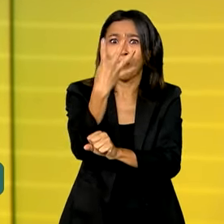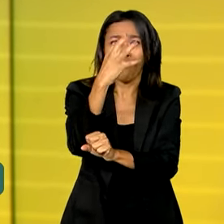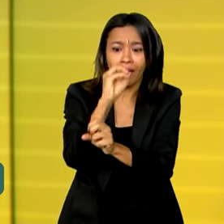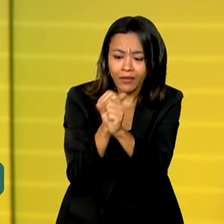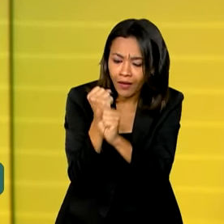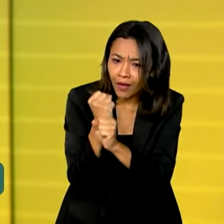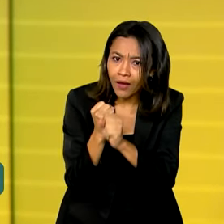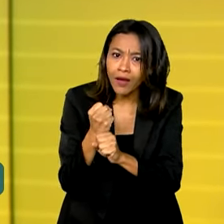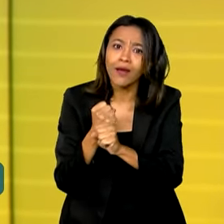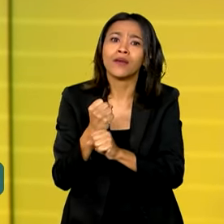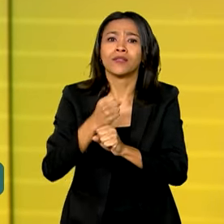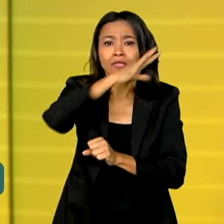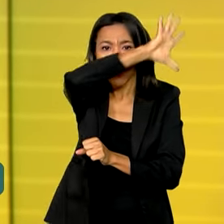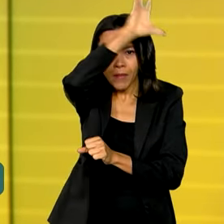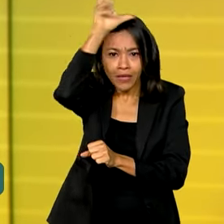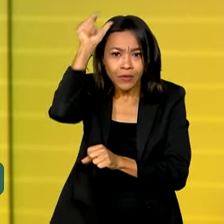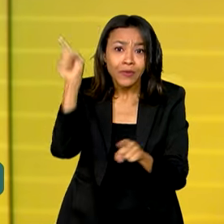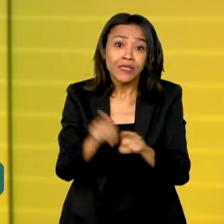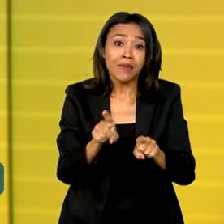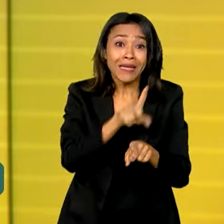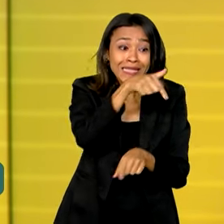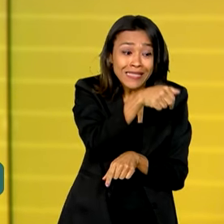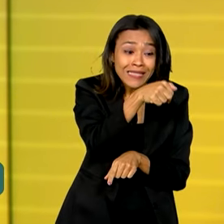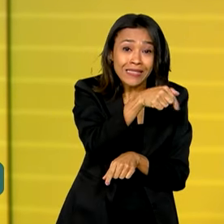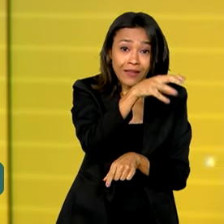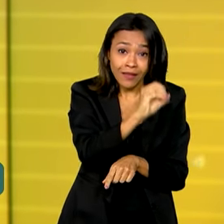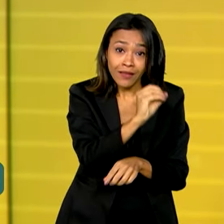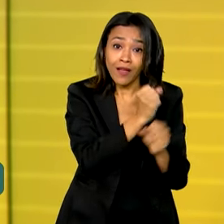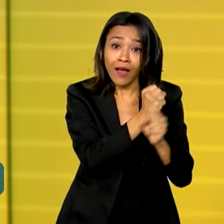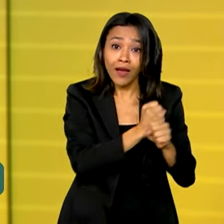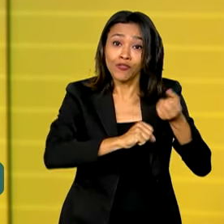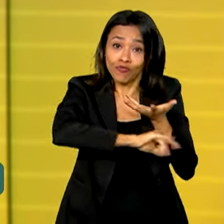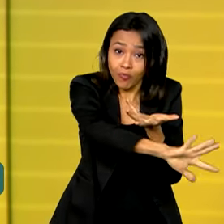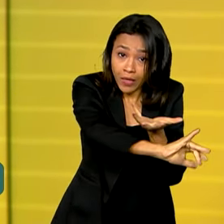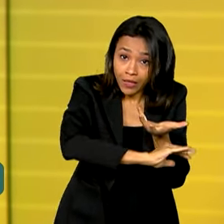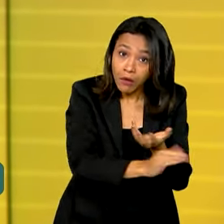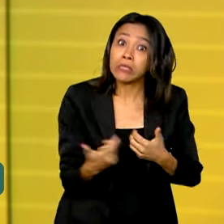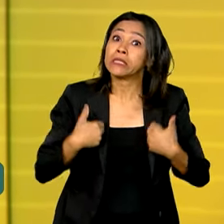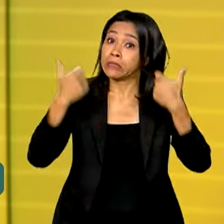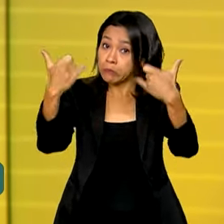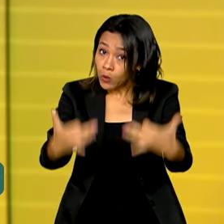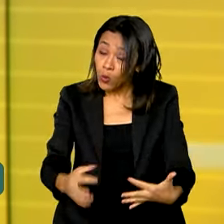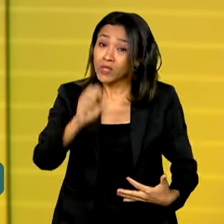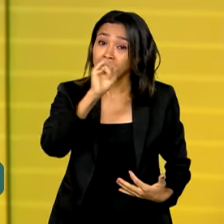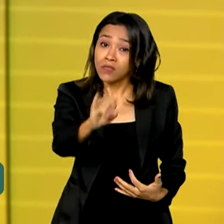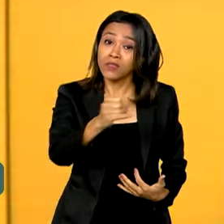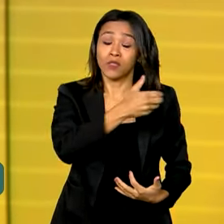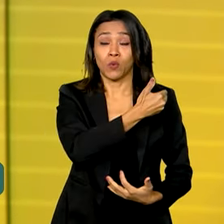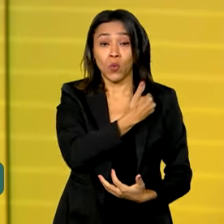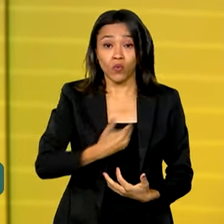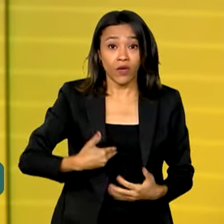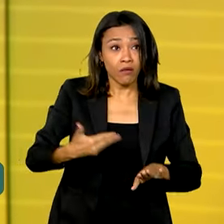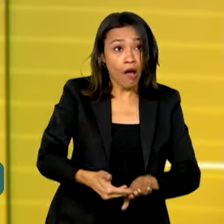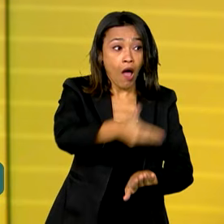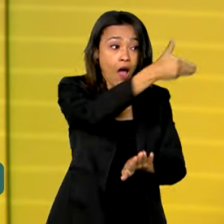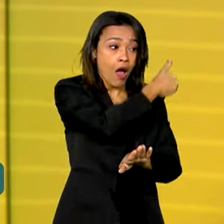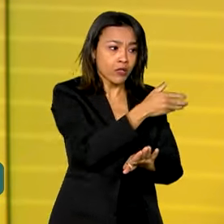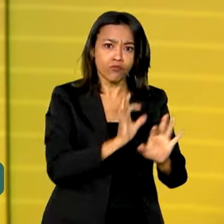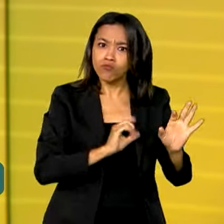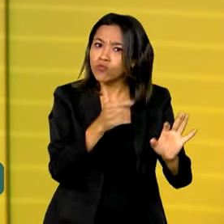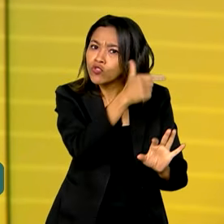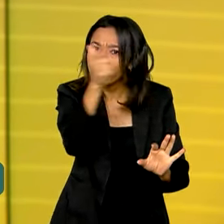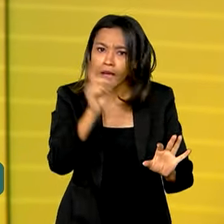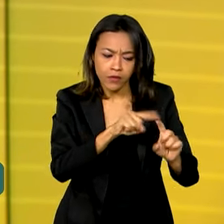Amazônia e dos últimos 70 anos no Pantanal. E ressaltou que se o governo federal não tivesse feito planejamento, não tivesse